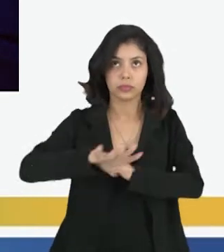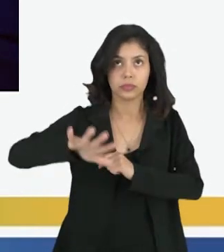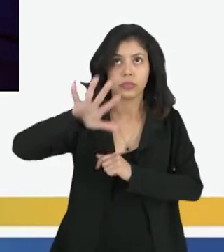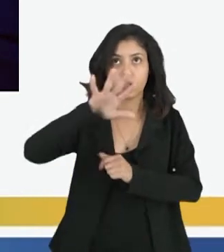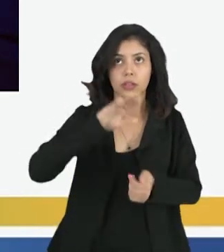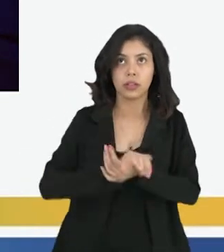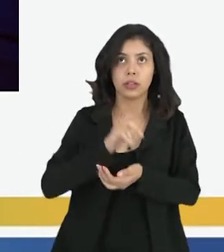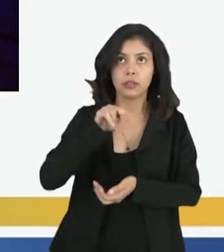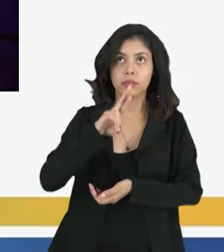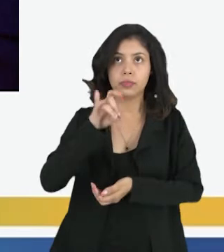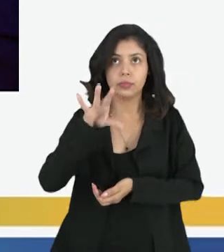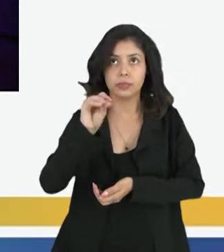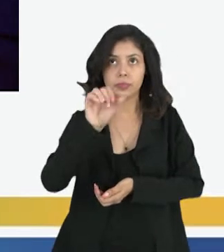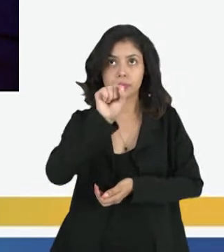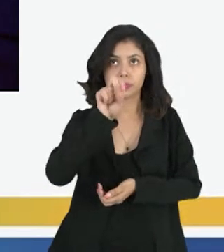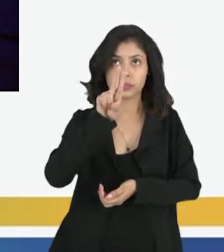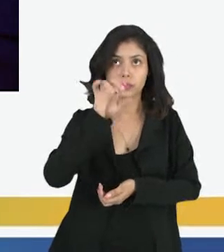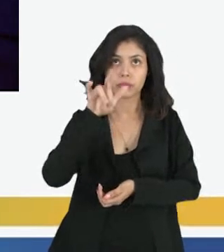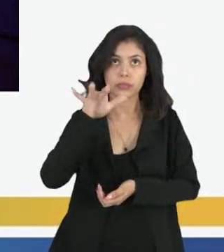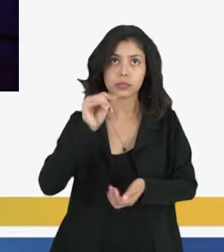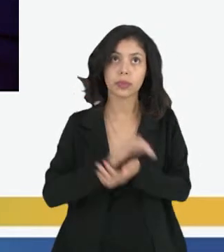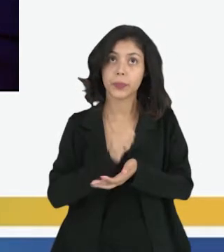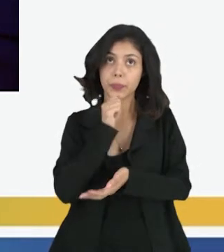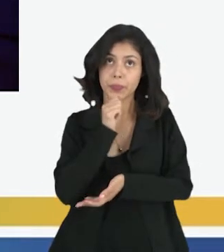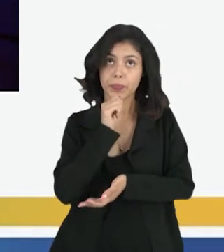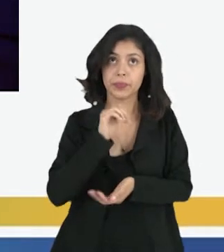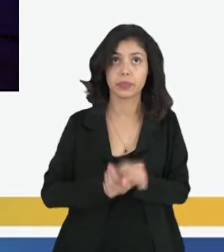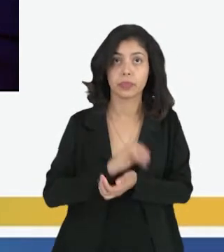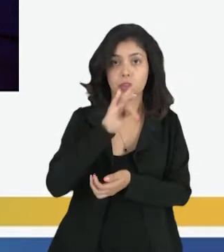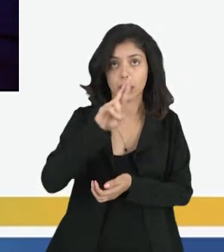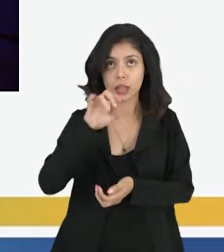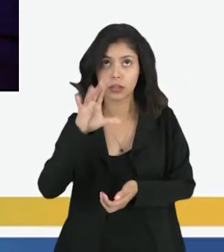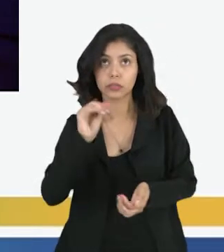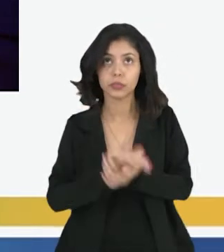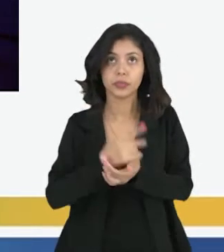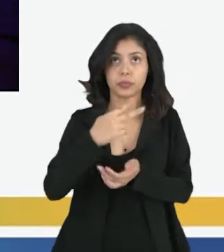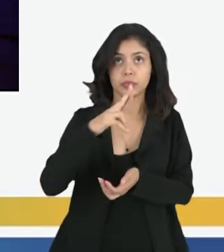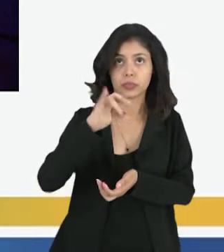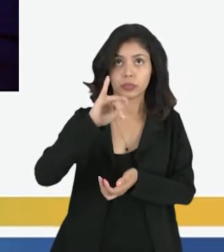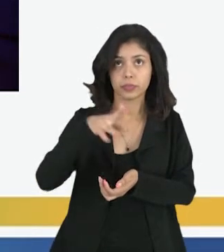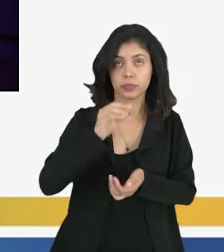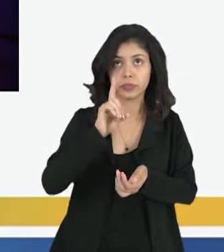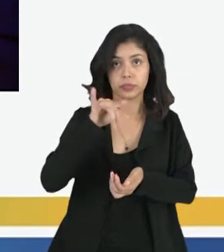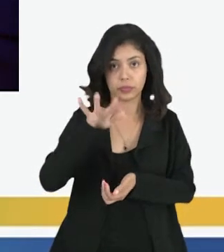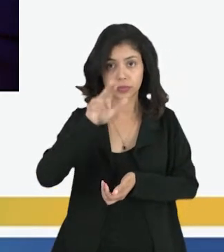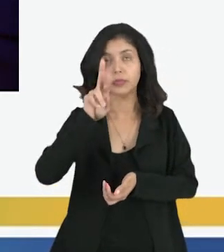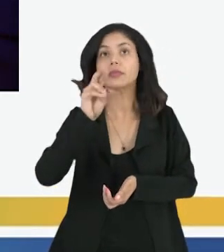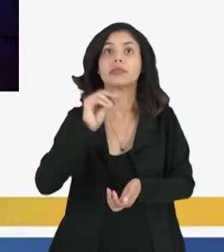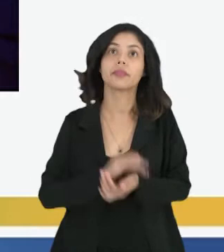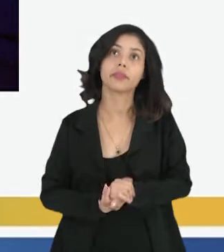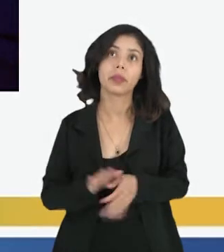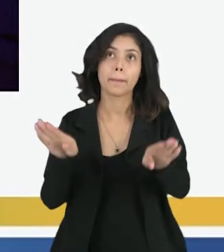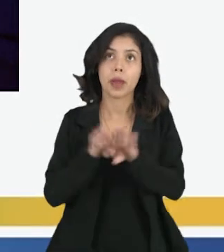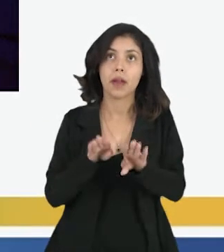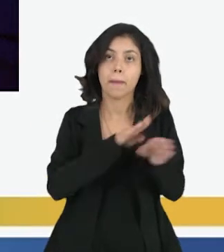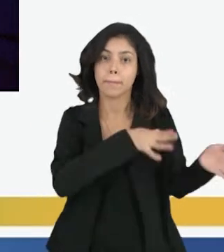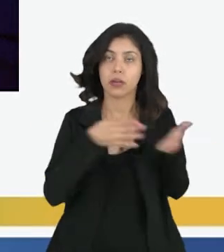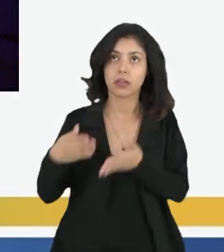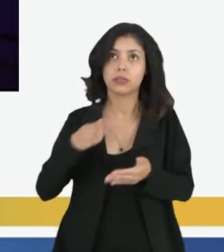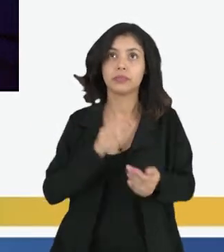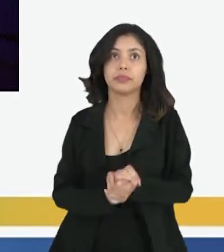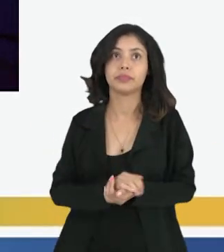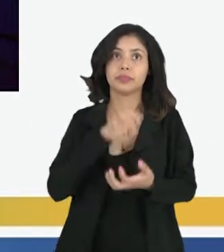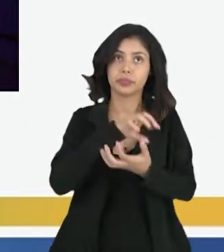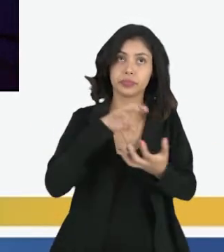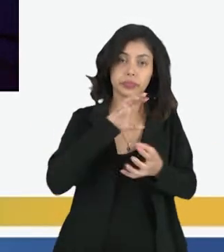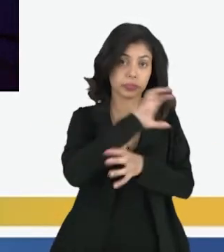Escandinava, Noruega e Suécia, além de Finlândia, Islândia e a Península da Jutlândia, Dinamarca. Também fazem parte